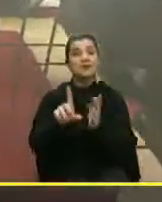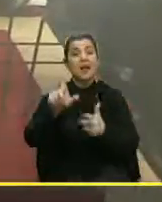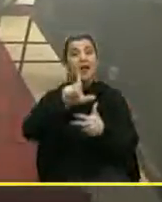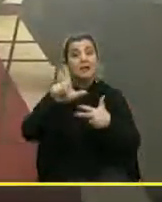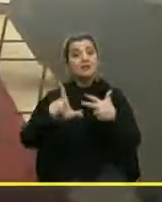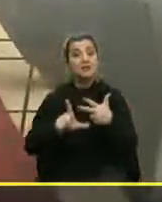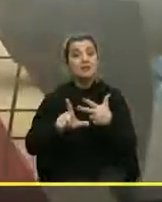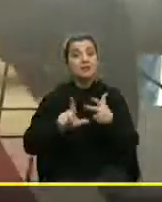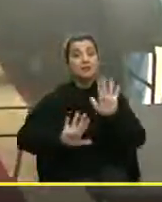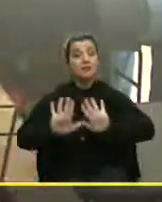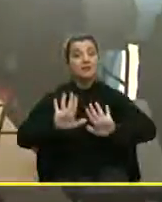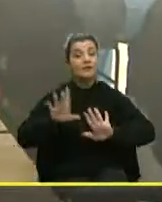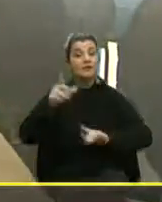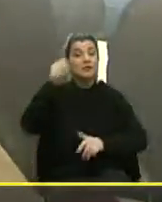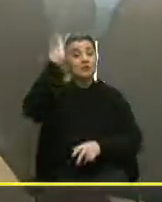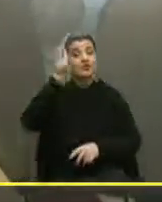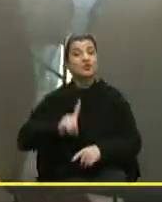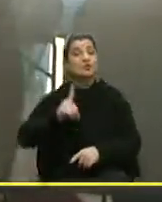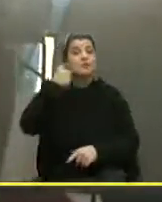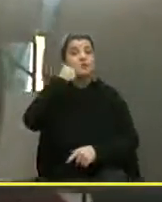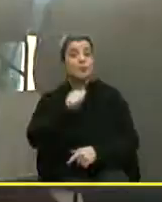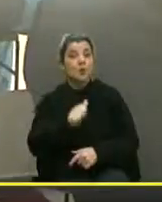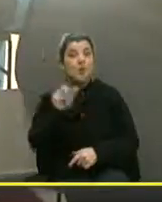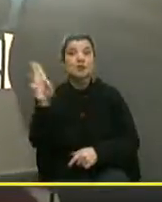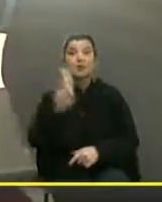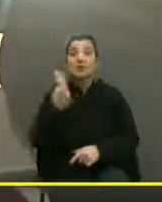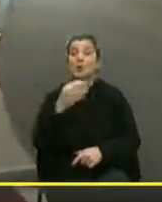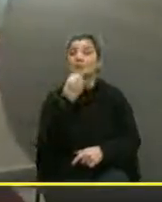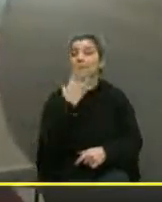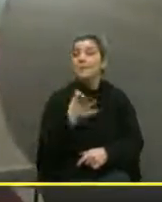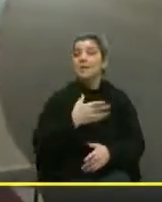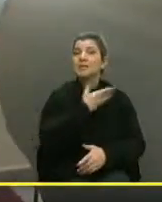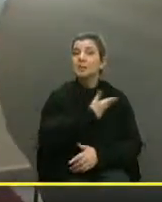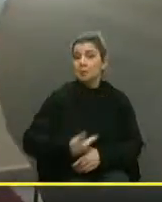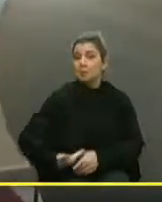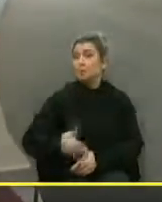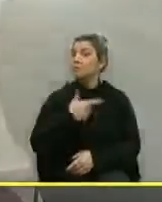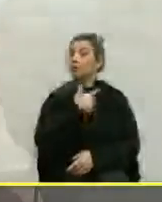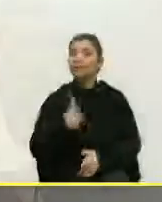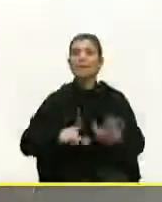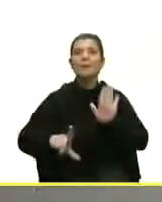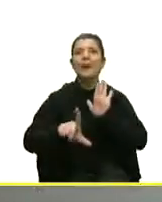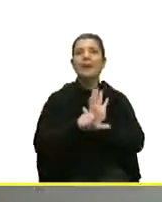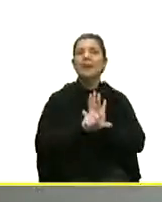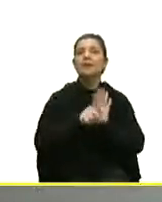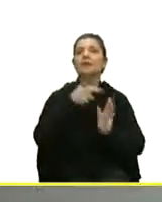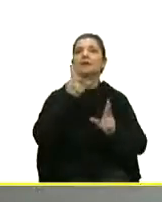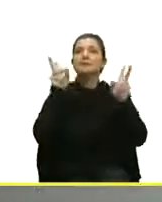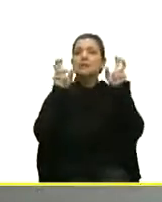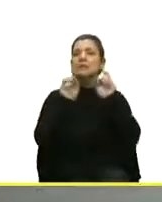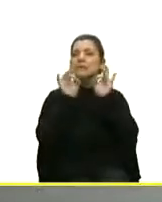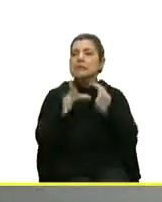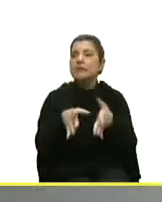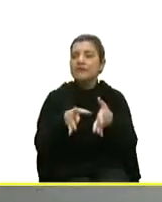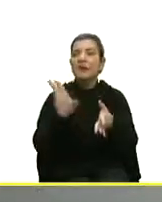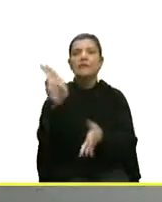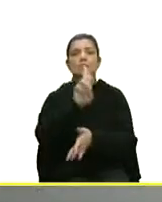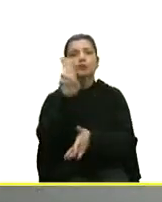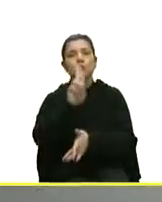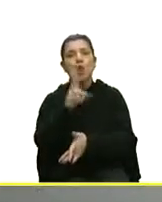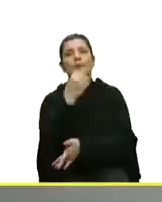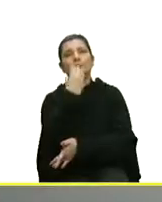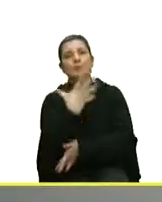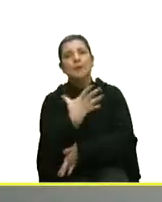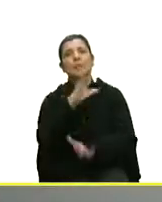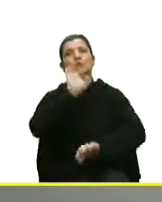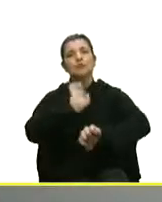da defesa dos direitos da mulher nomes de bens públicos nós não temos uma legislação que trate dos nomes de todos os bens do Estado cada